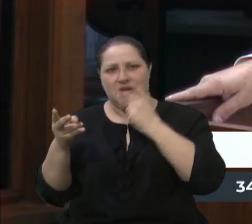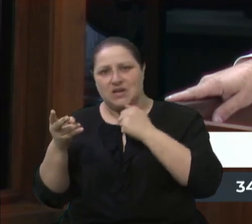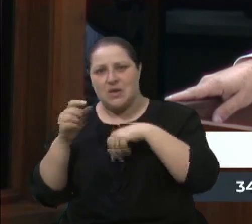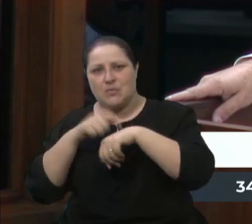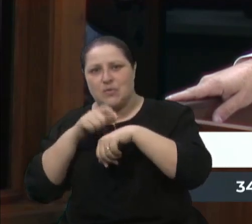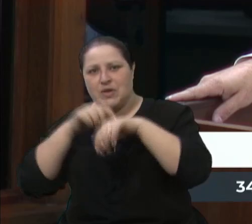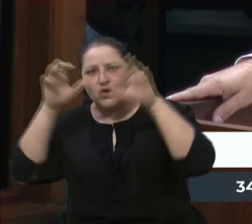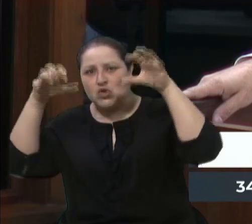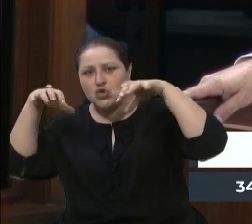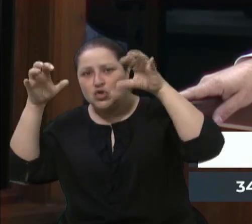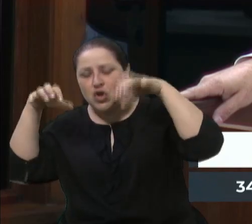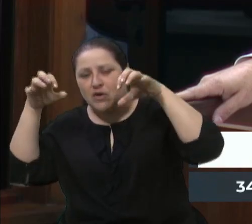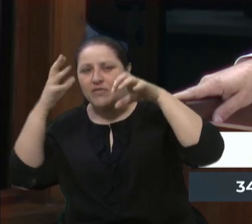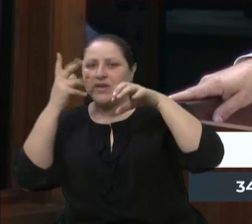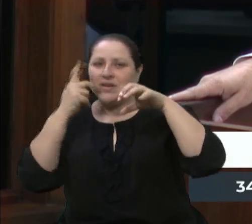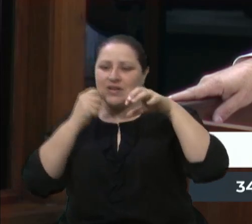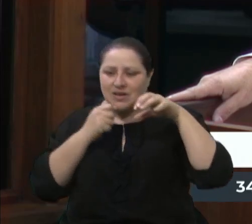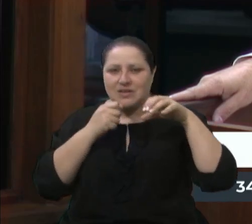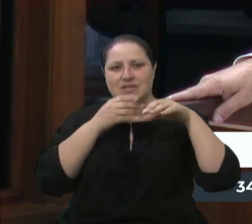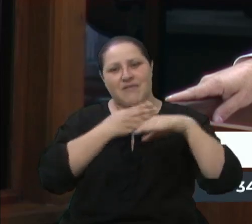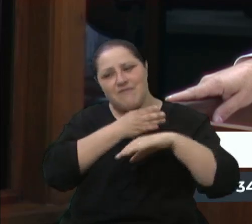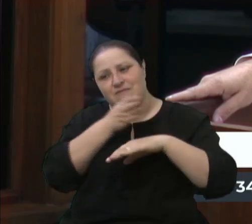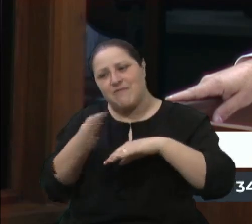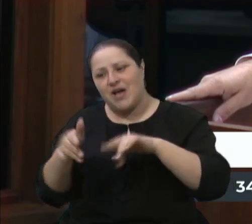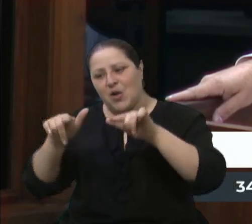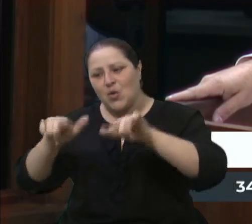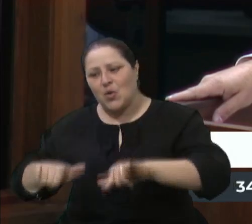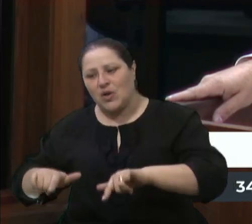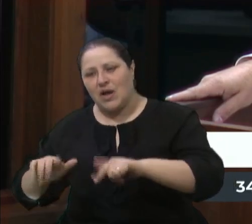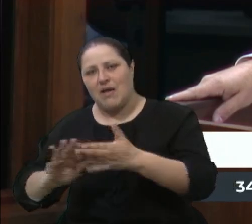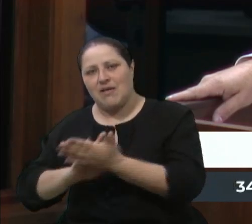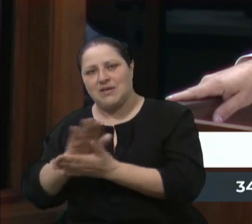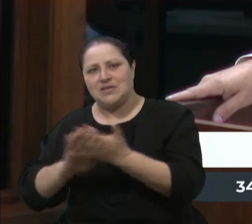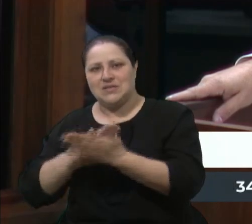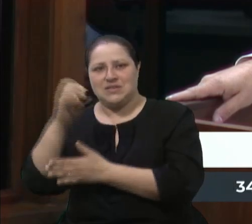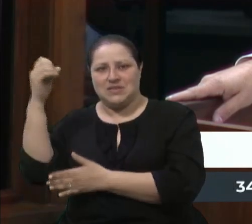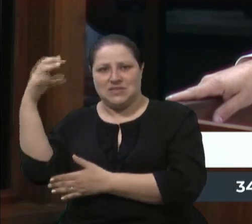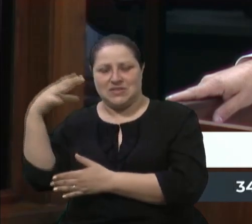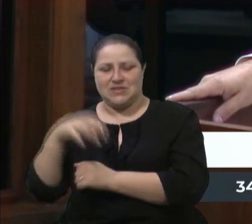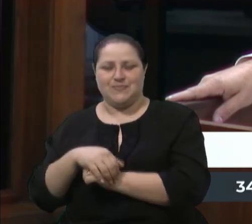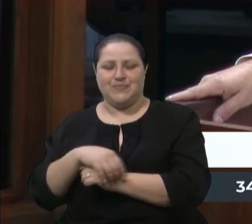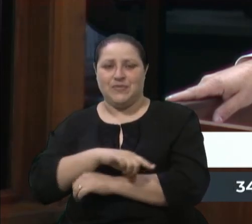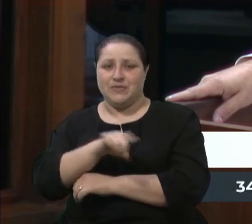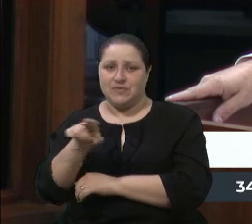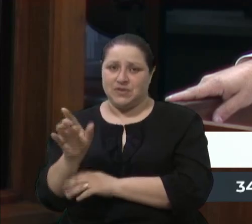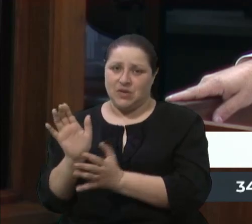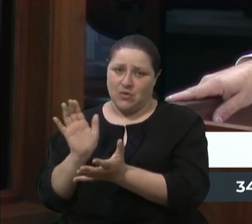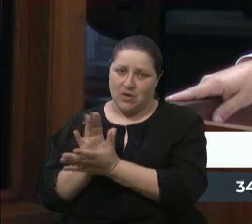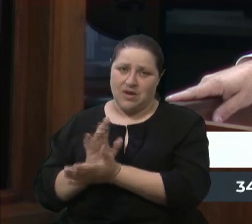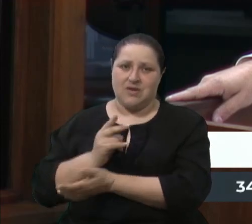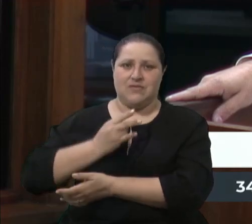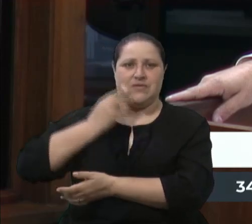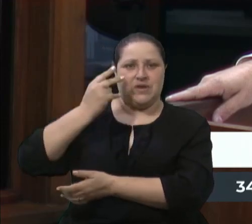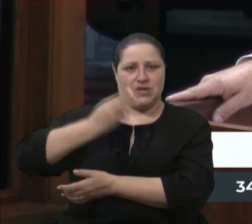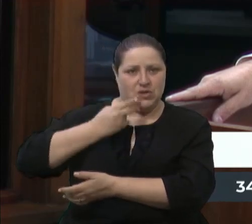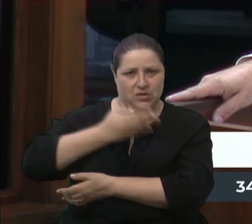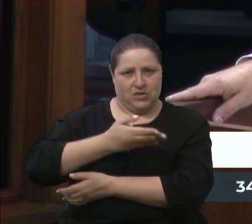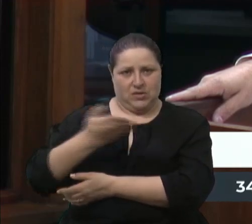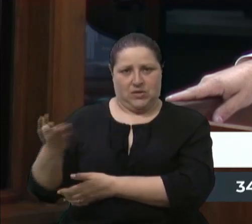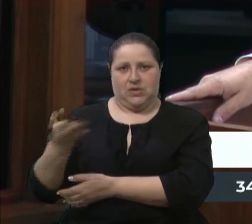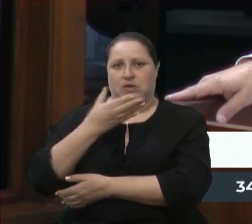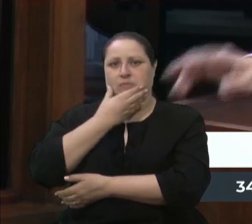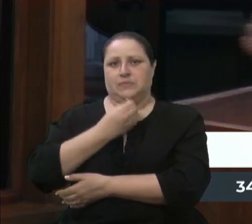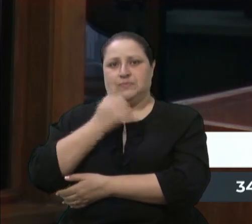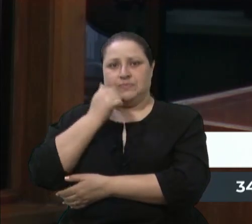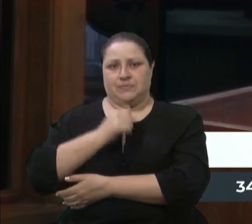ir para aquele espaço. Então, meus caros colegas vereadores e